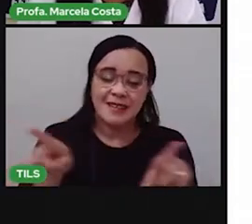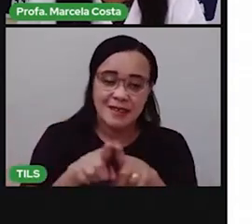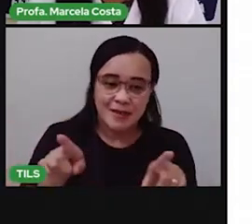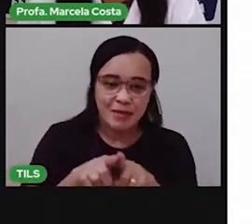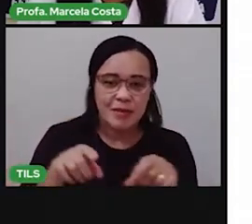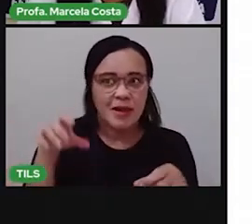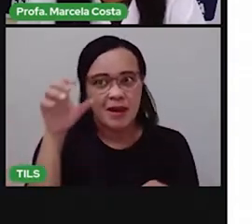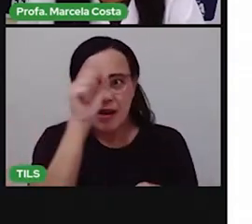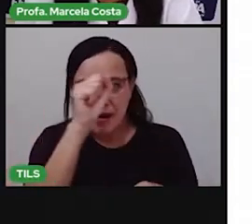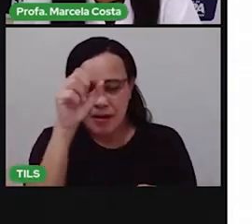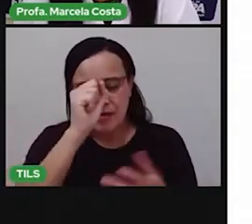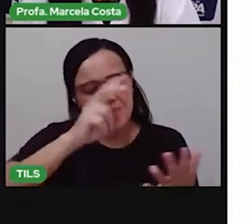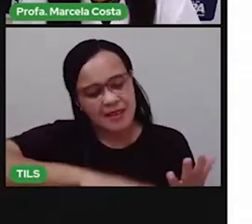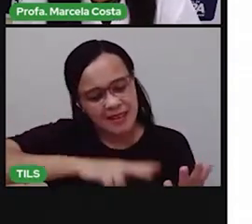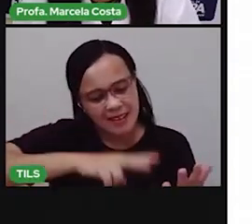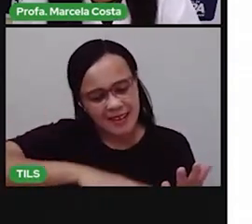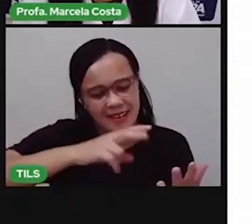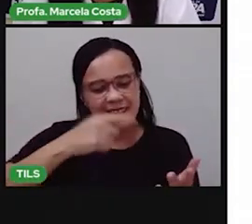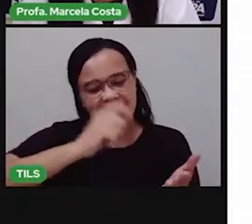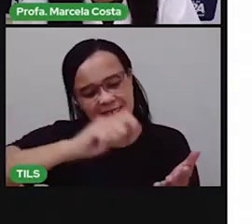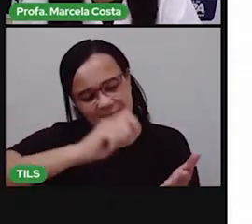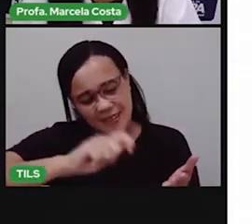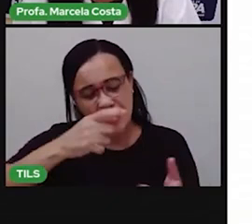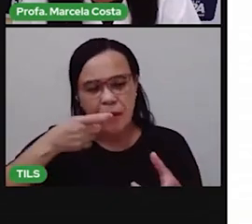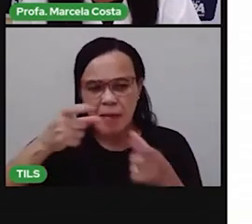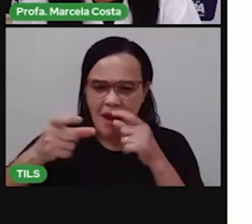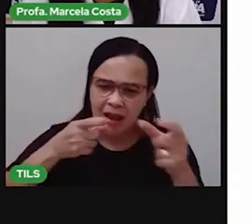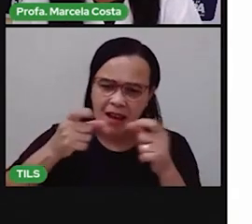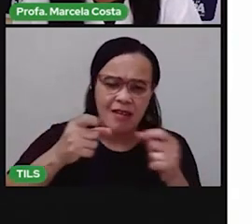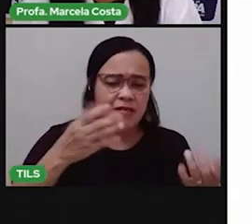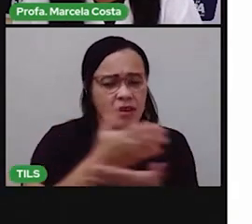aprender a ler e a escrever algumas palavras.